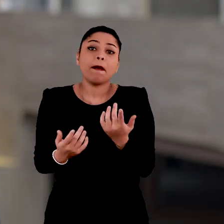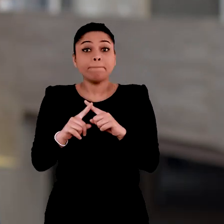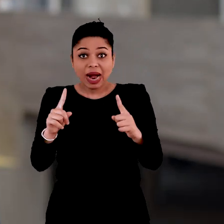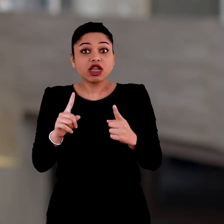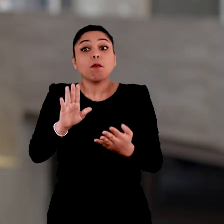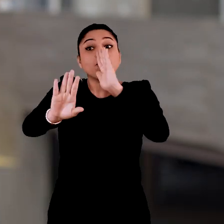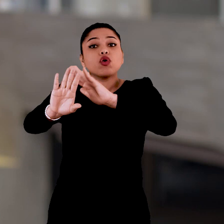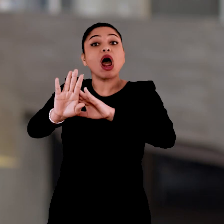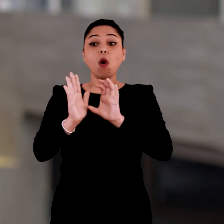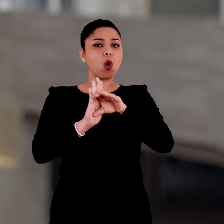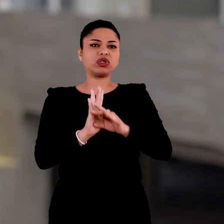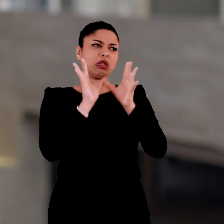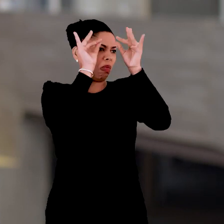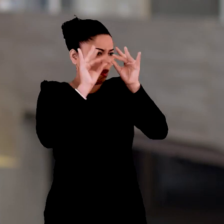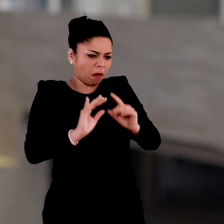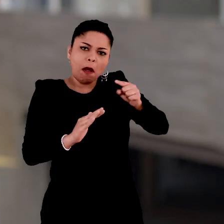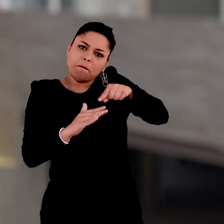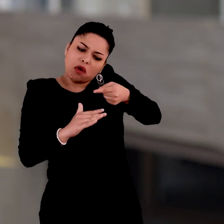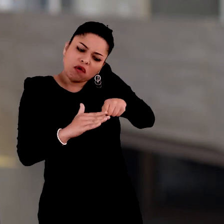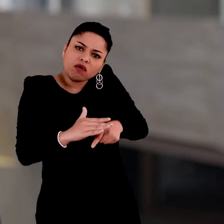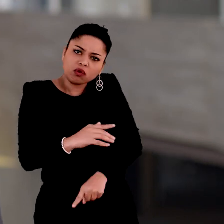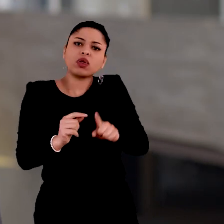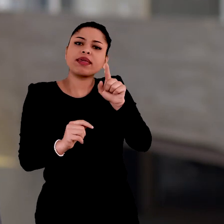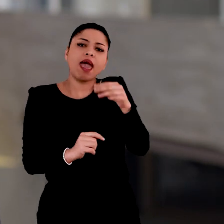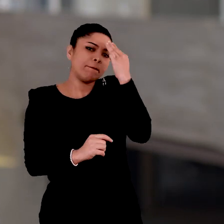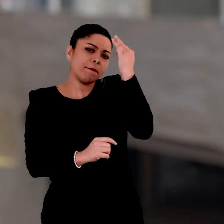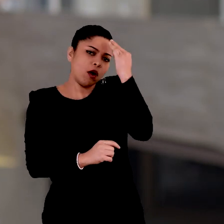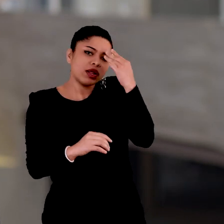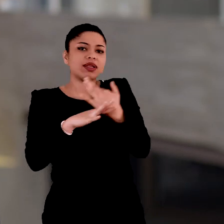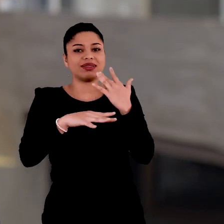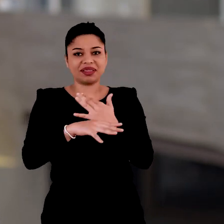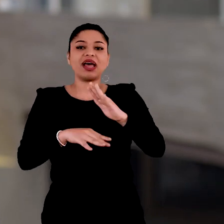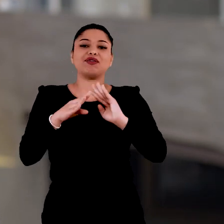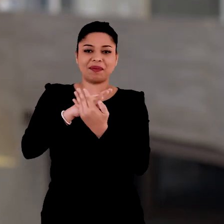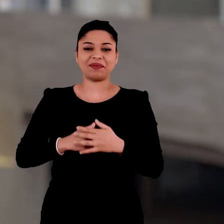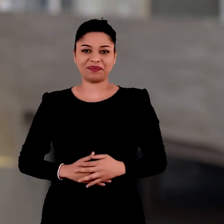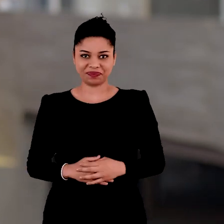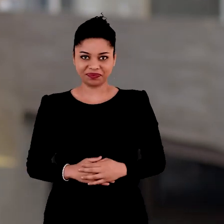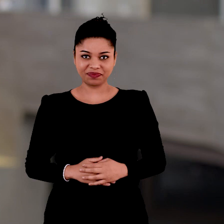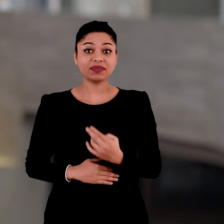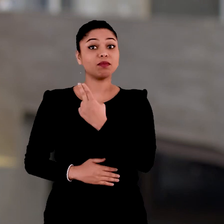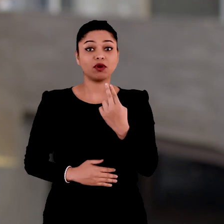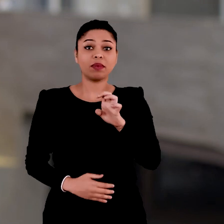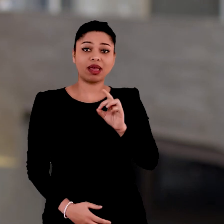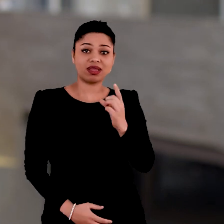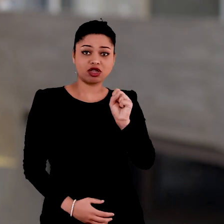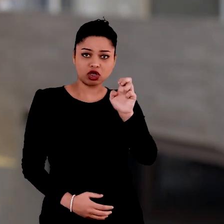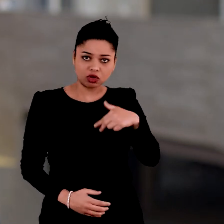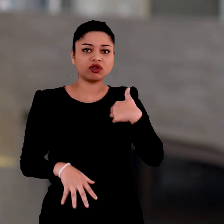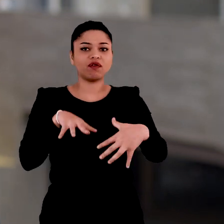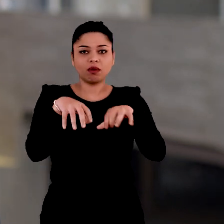Pernambuco. O escritório está atuando já faz 6 anos. Ele consta comigo, que sou sócio fundador, com mais uma sócia e mais